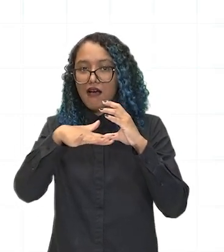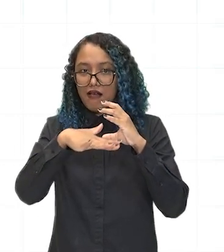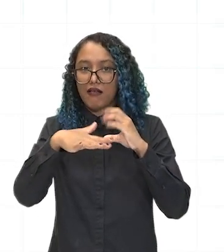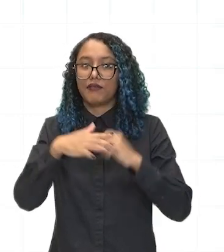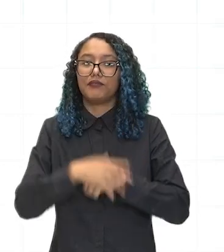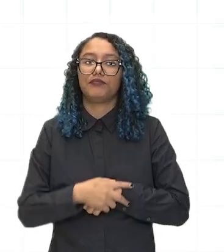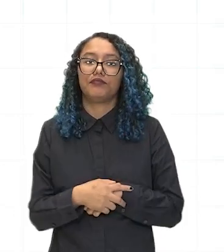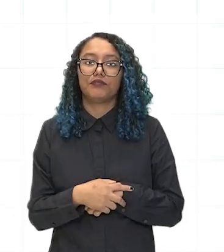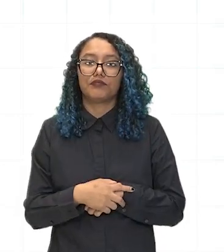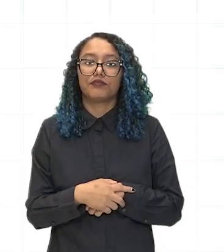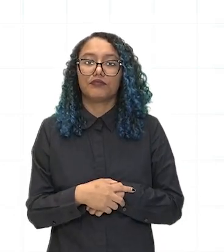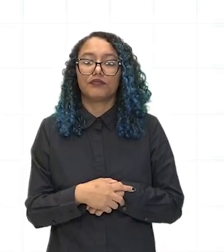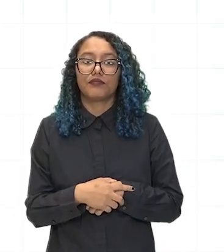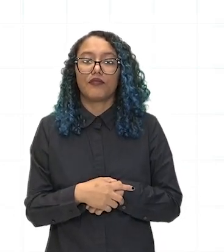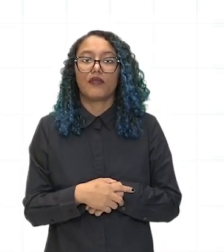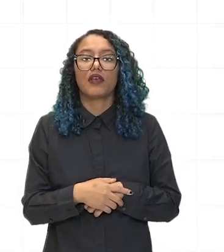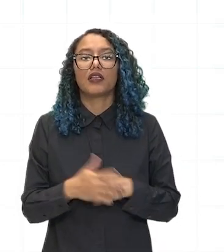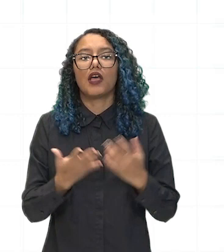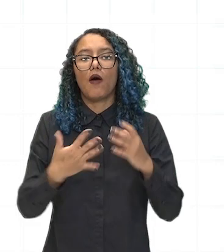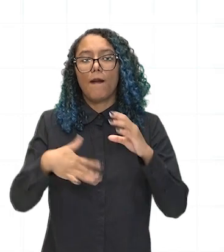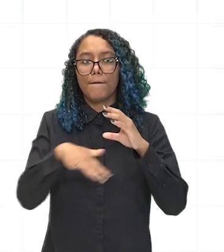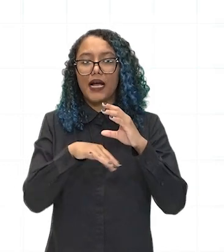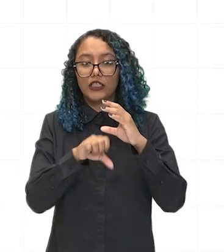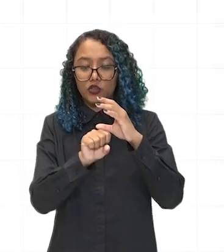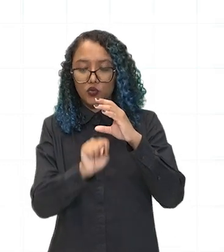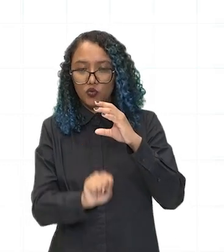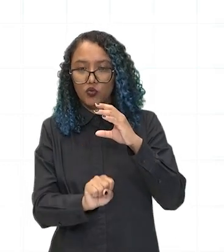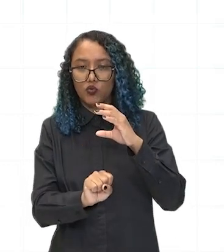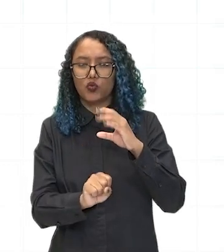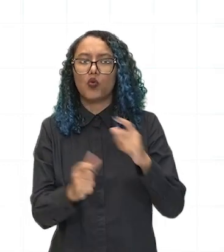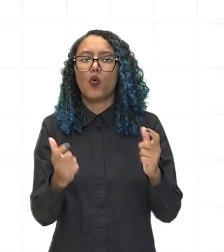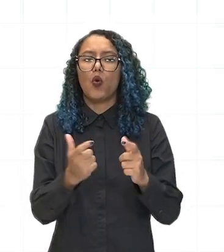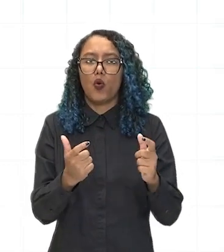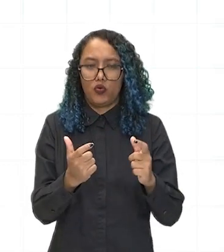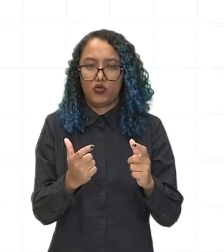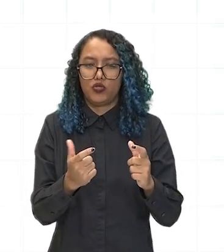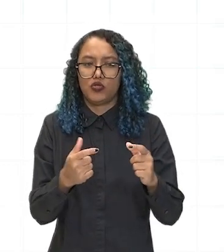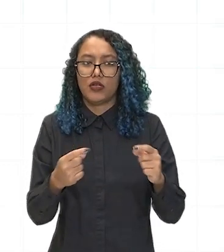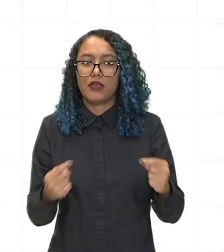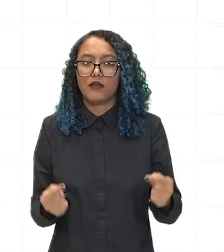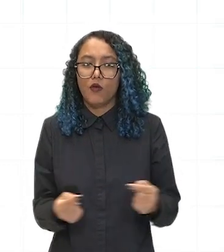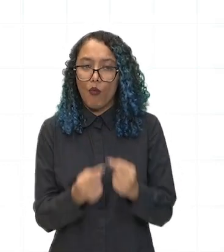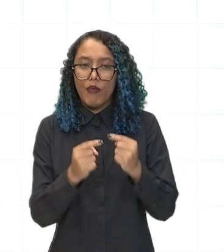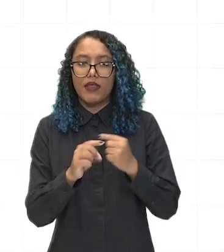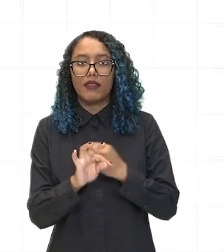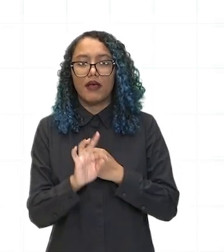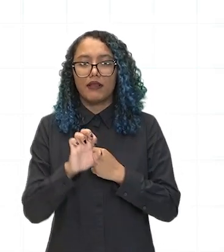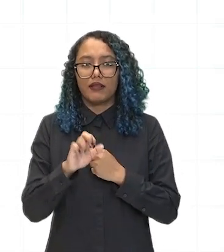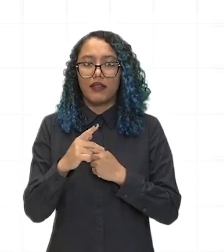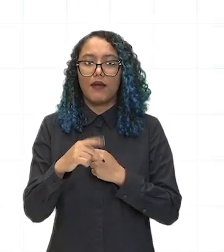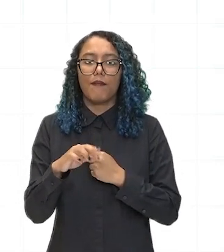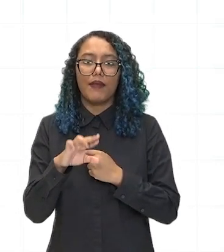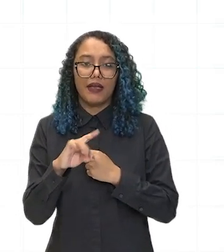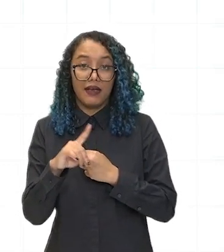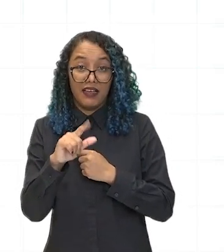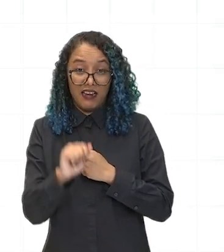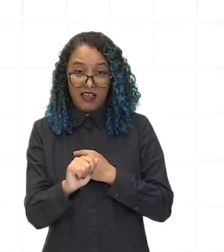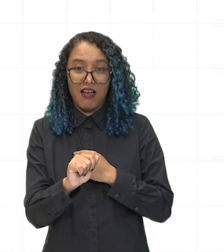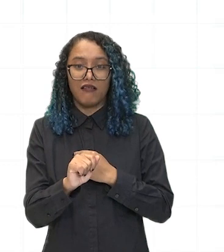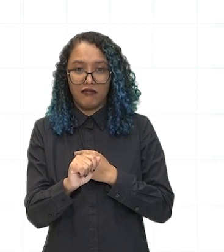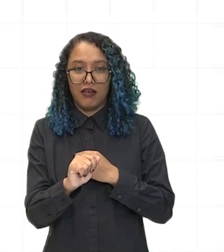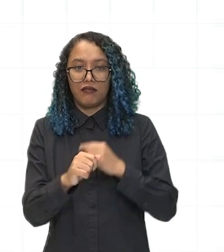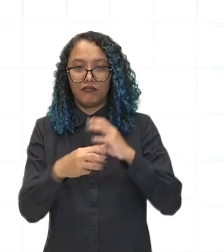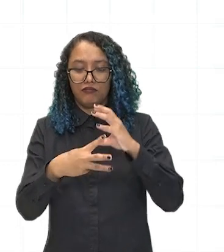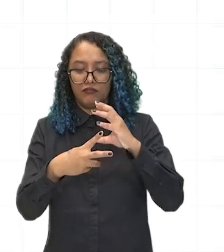parte do sul do país está situada na zona temperada sul, localizada entre o Trópico